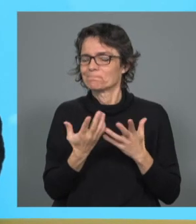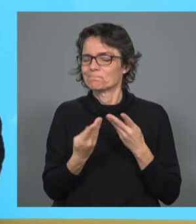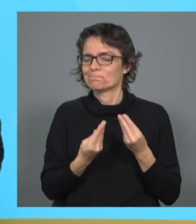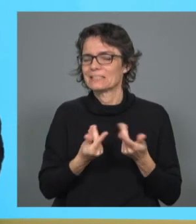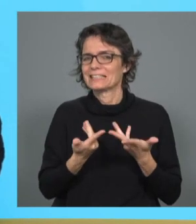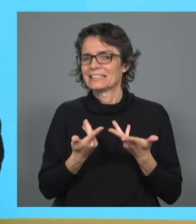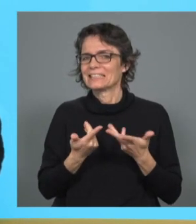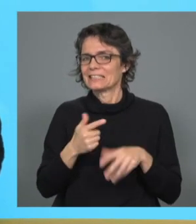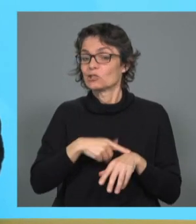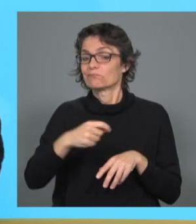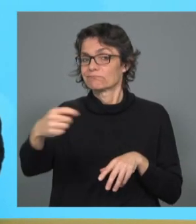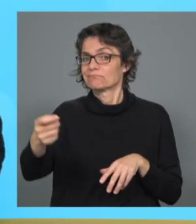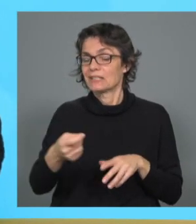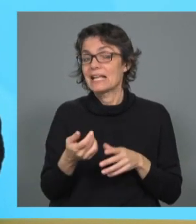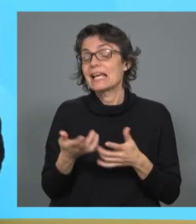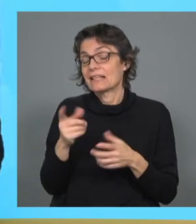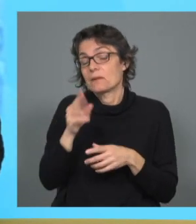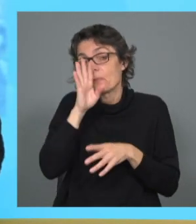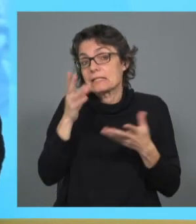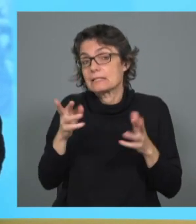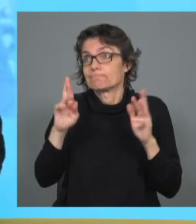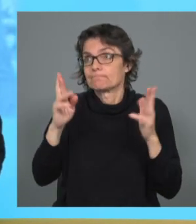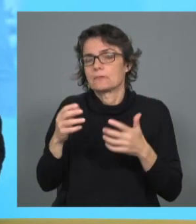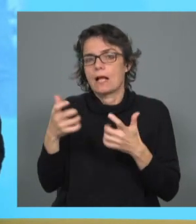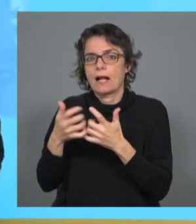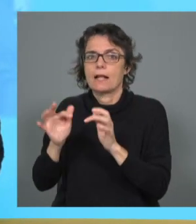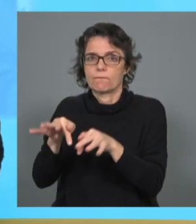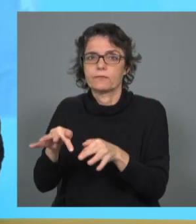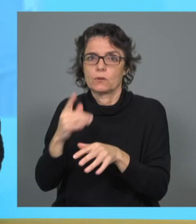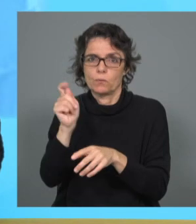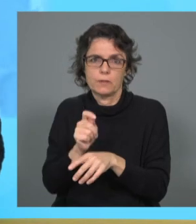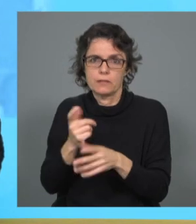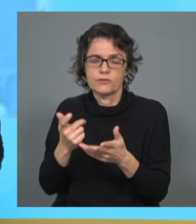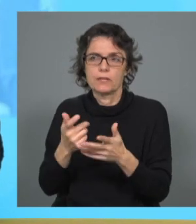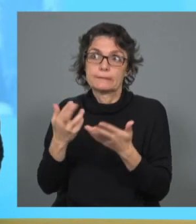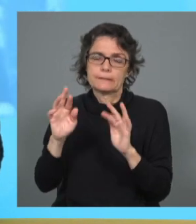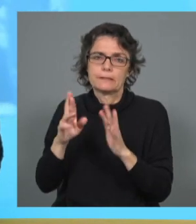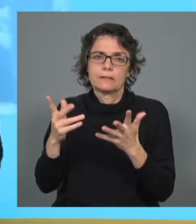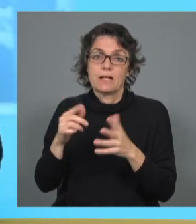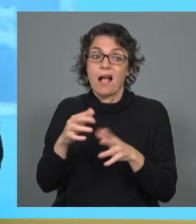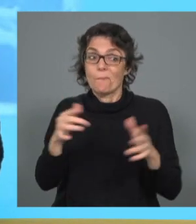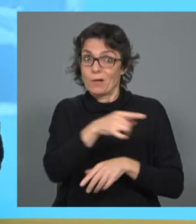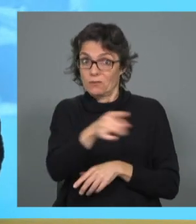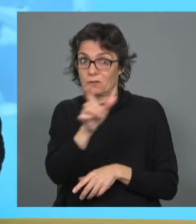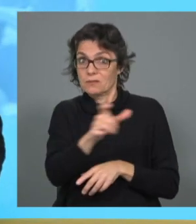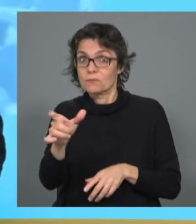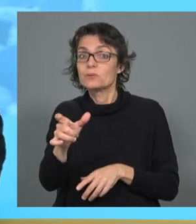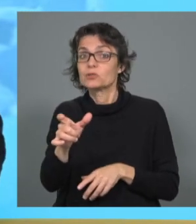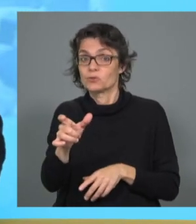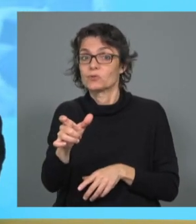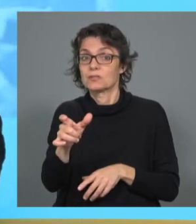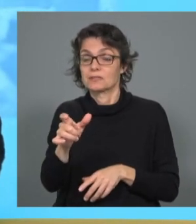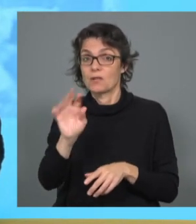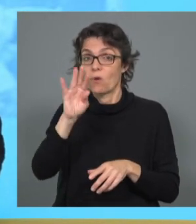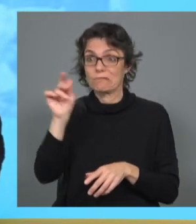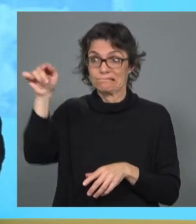guerra acabasse em 1 mês ou 2, Deus queira que sim, a pessoa já não vai, muitas destas pessoas não vão ter o mesmo contexto